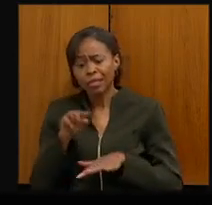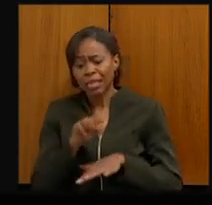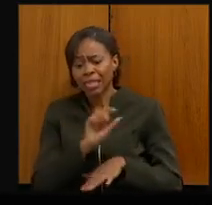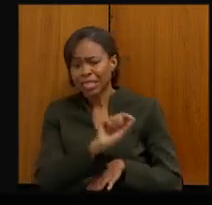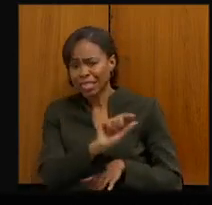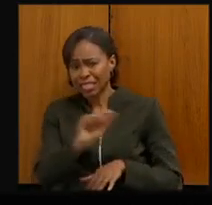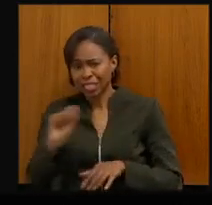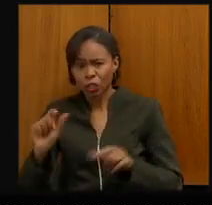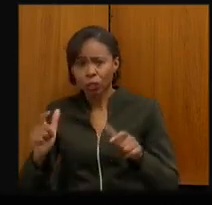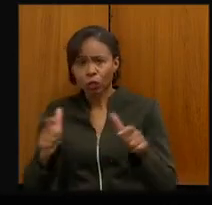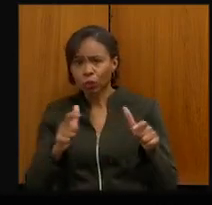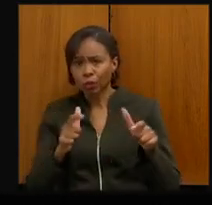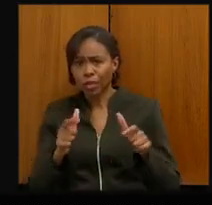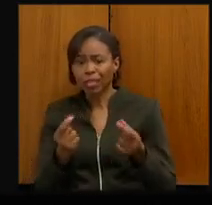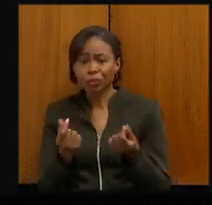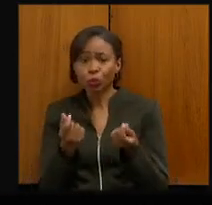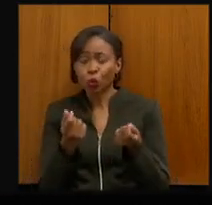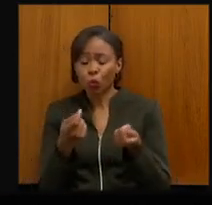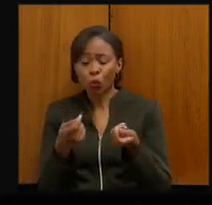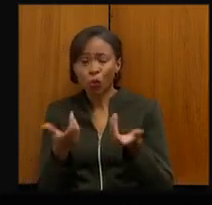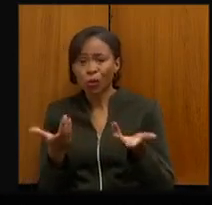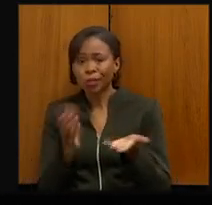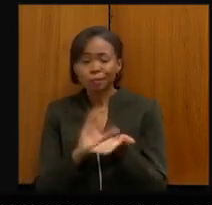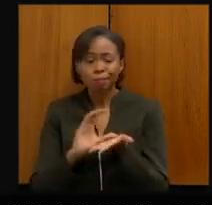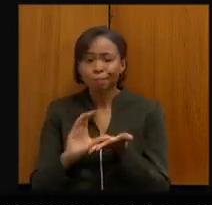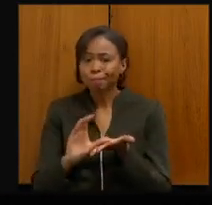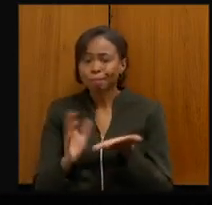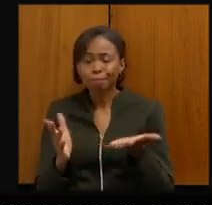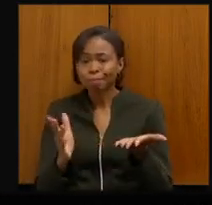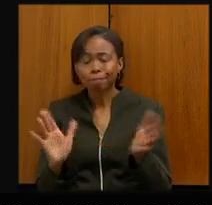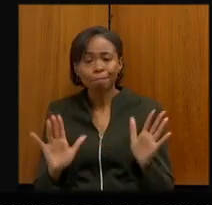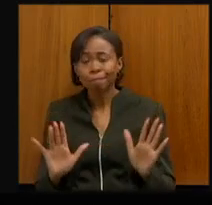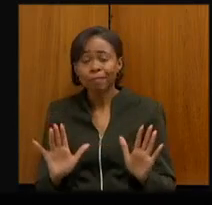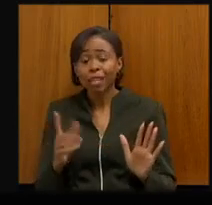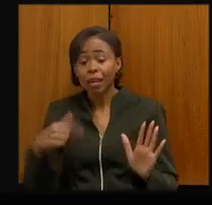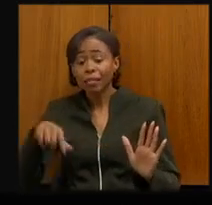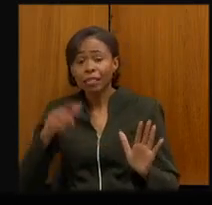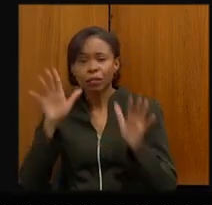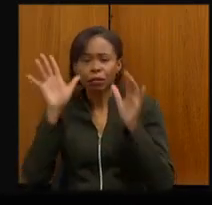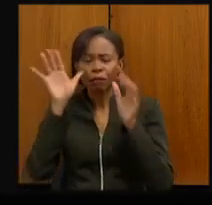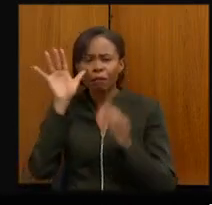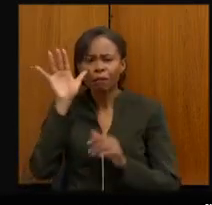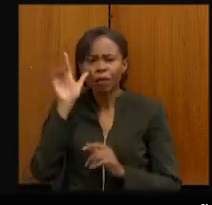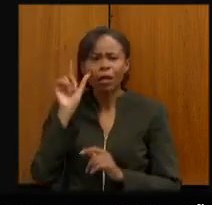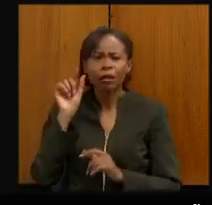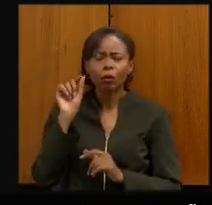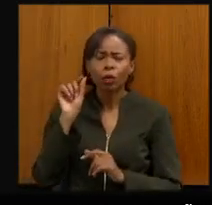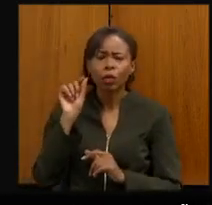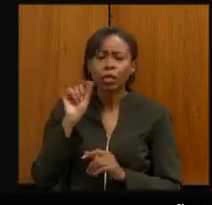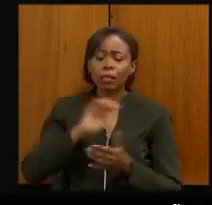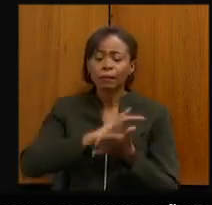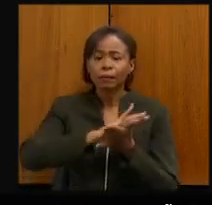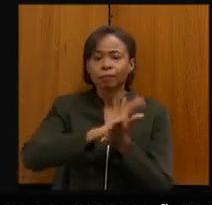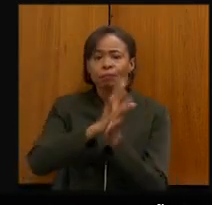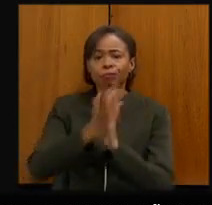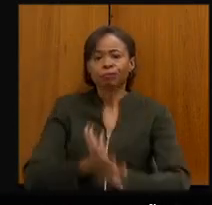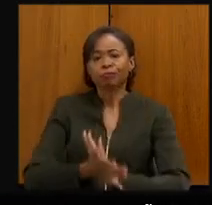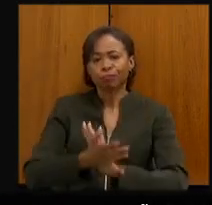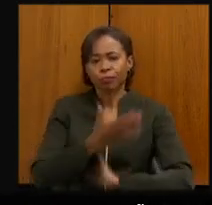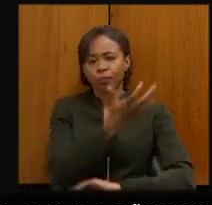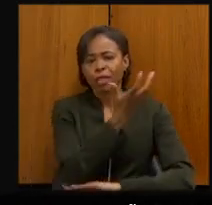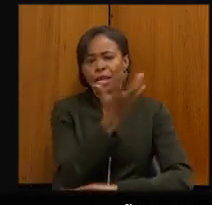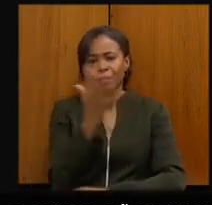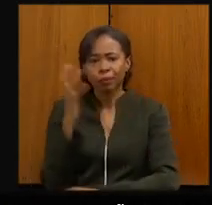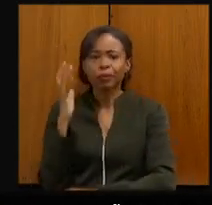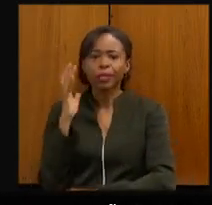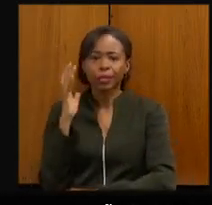é o que enche assistir né é a destruição da natureza né e o